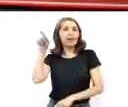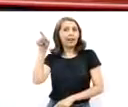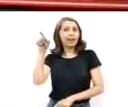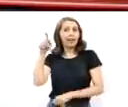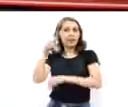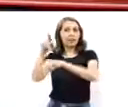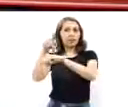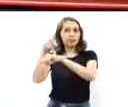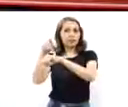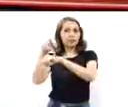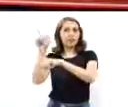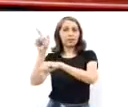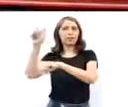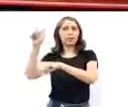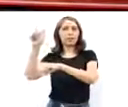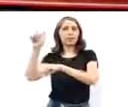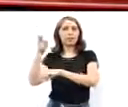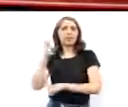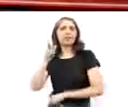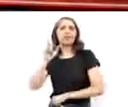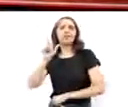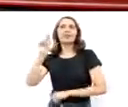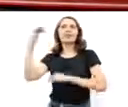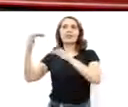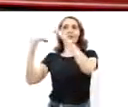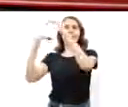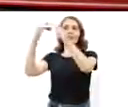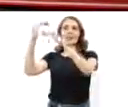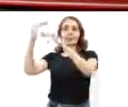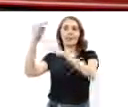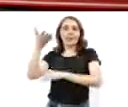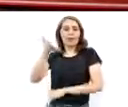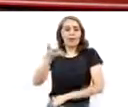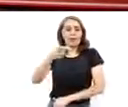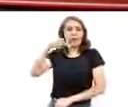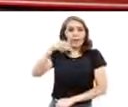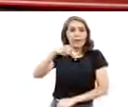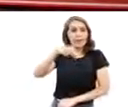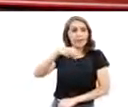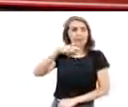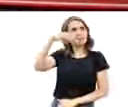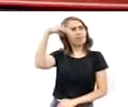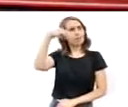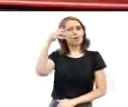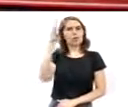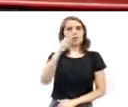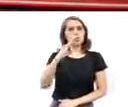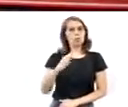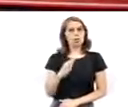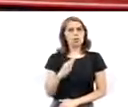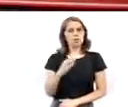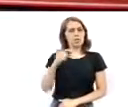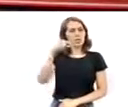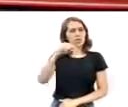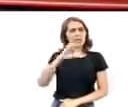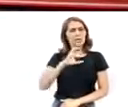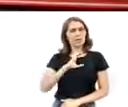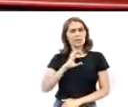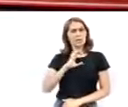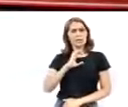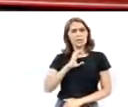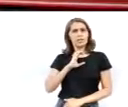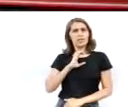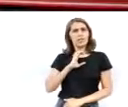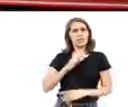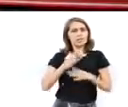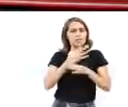avançar. E nós? E o Maranhão? E o Brasil? E quantas cidades menores que Caxias? E quantas cidades